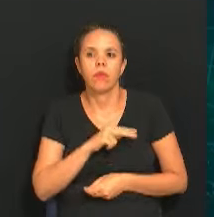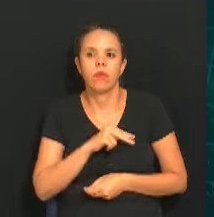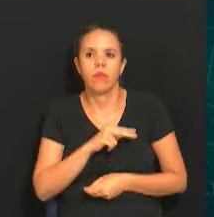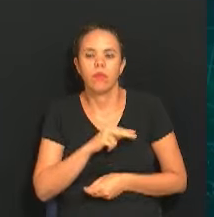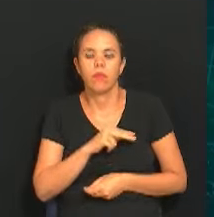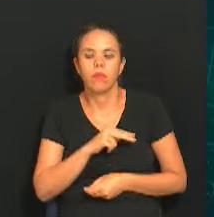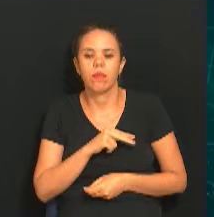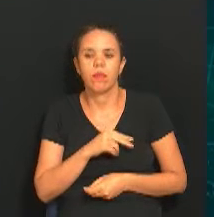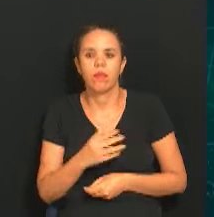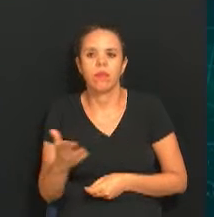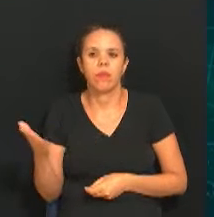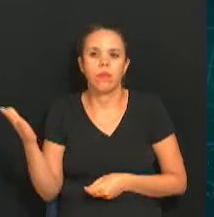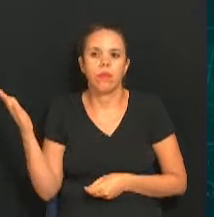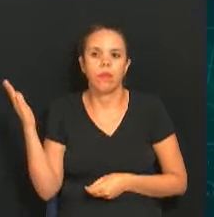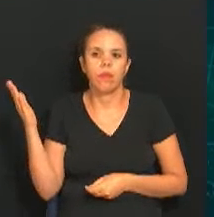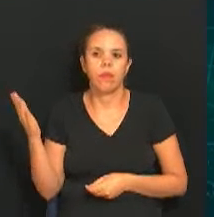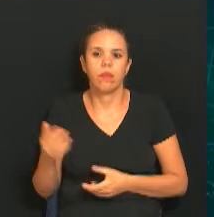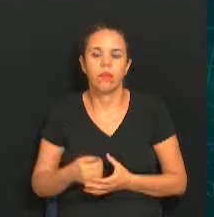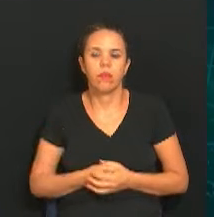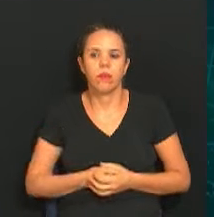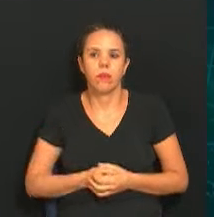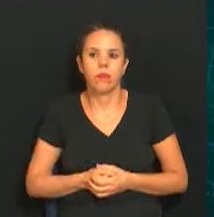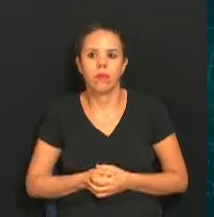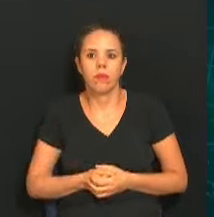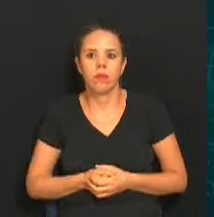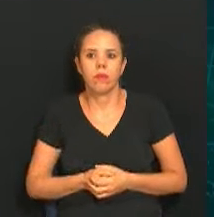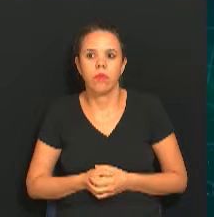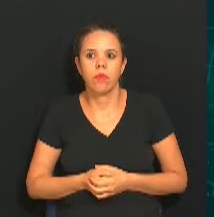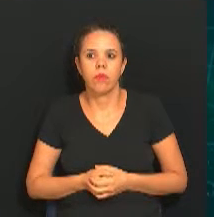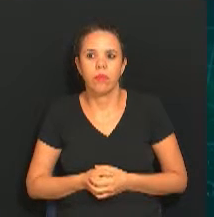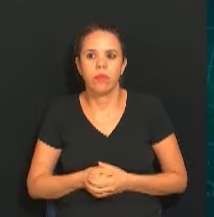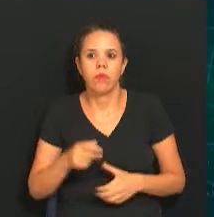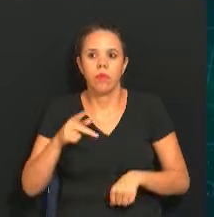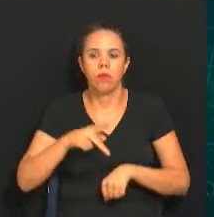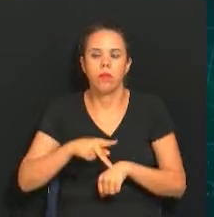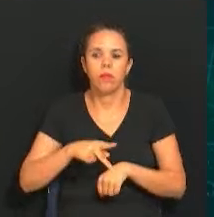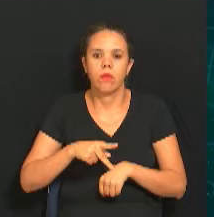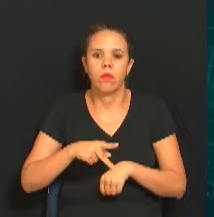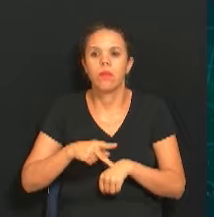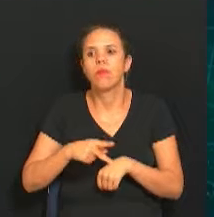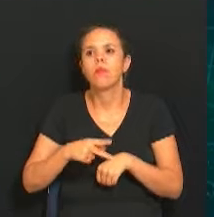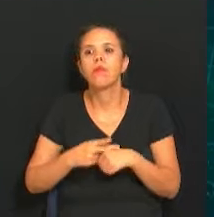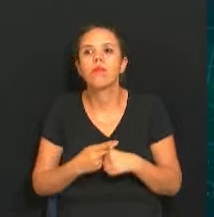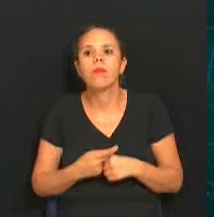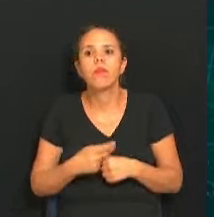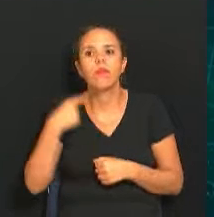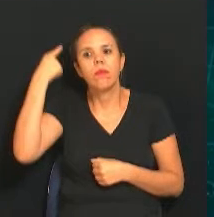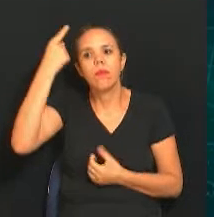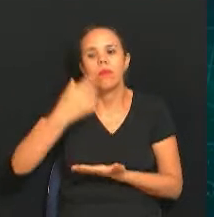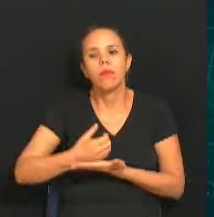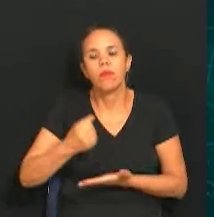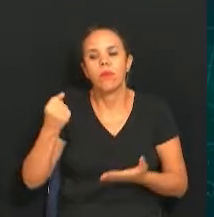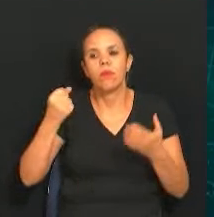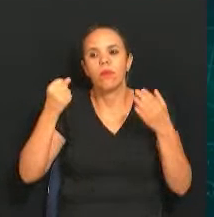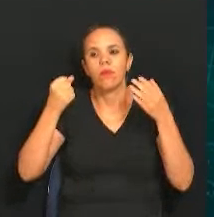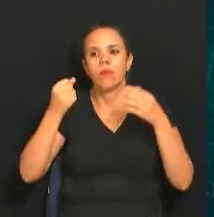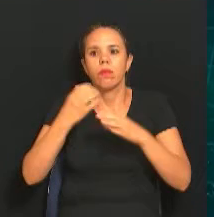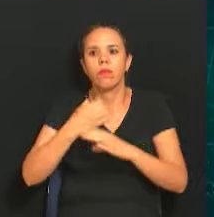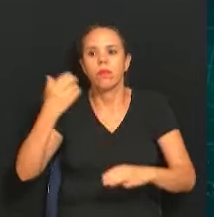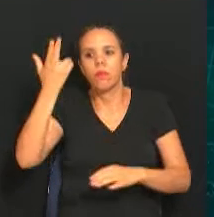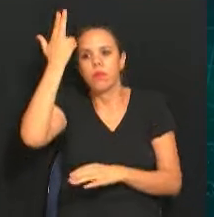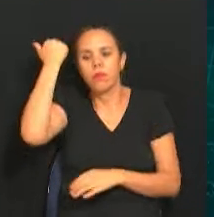região metropolitana de Campinas São Cosmópolis Artur Nogueira Pedreira Santo Antonio de posse Engenheiro Coelho